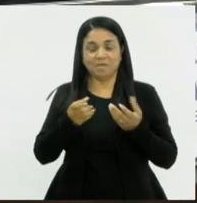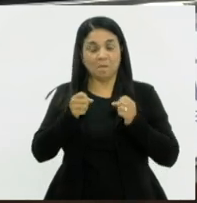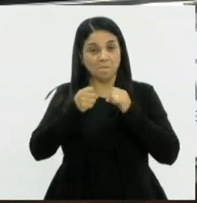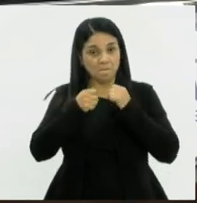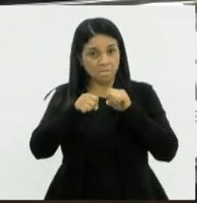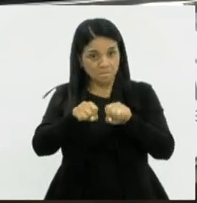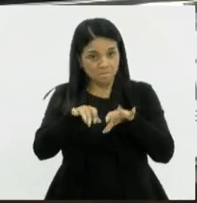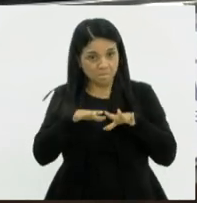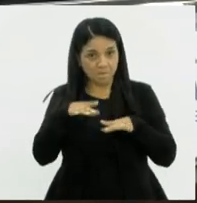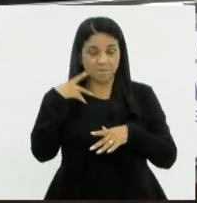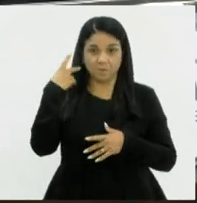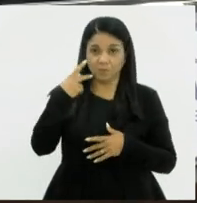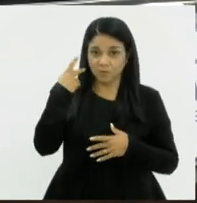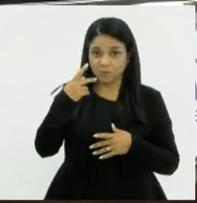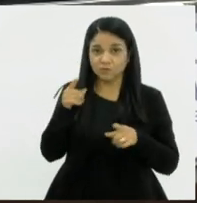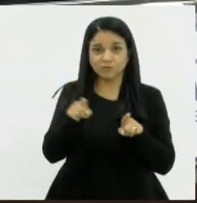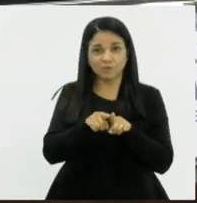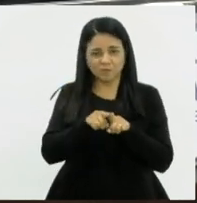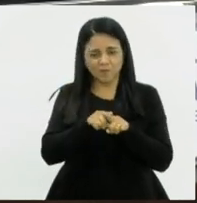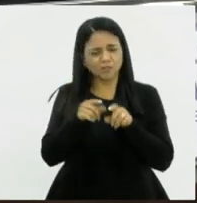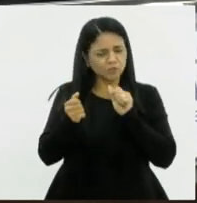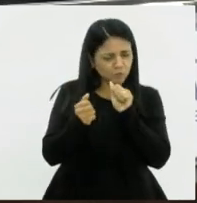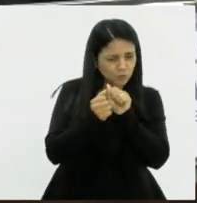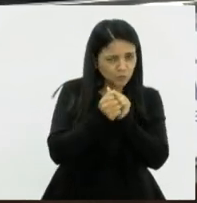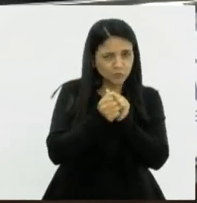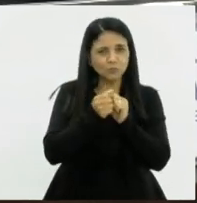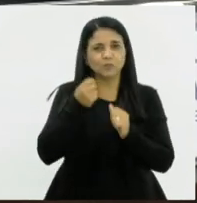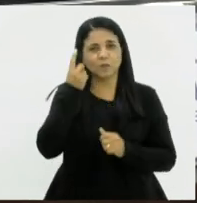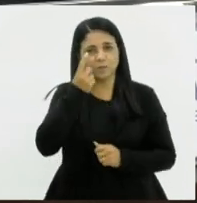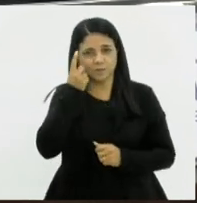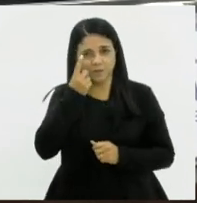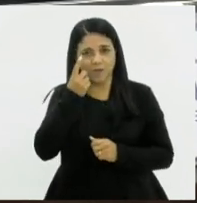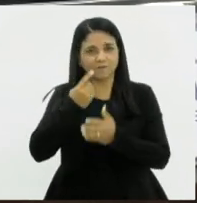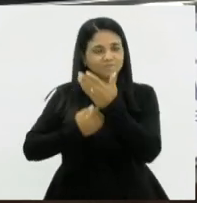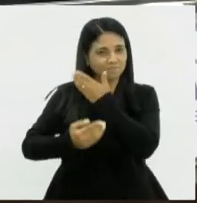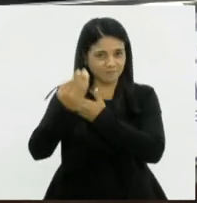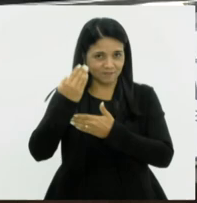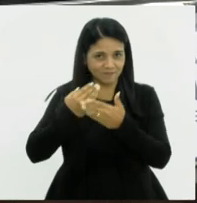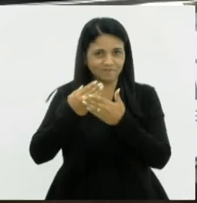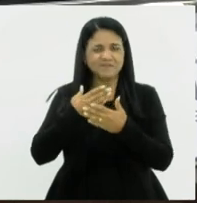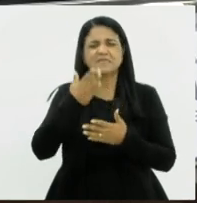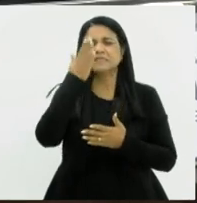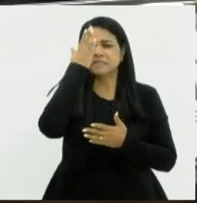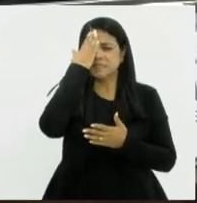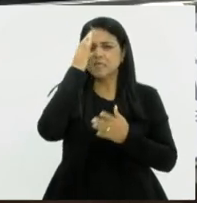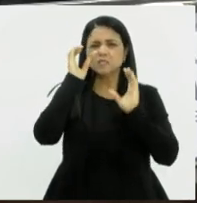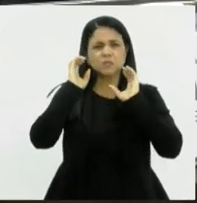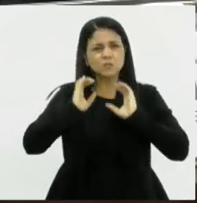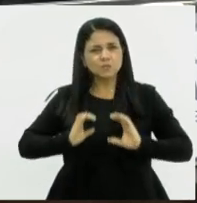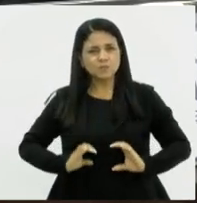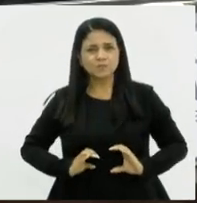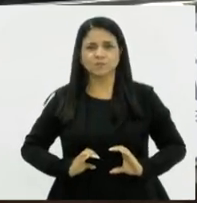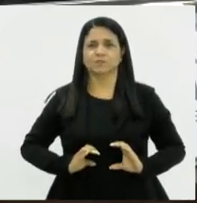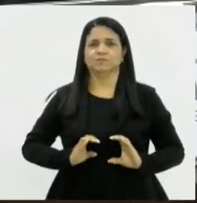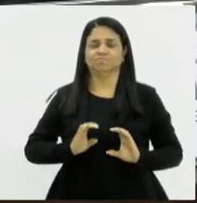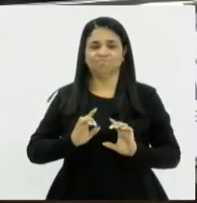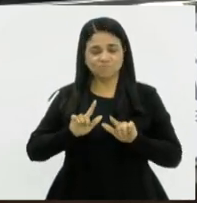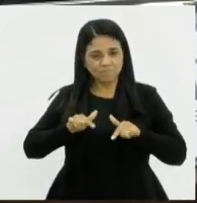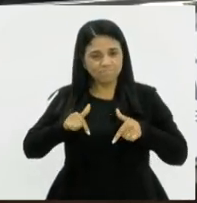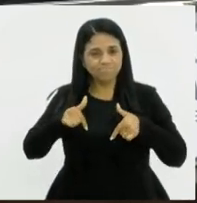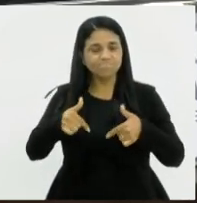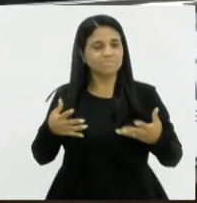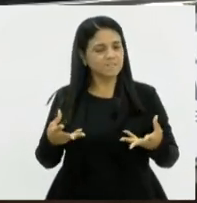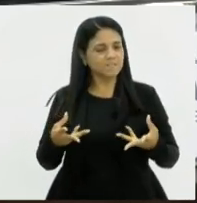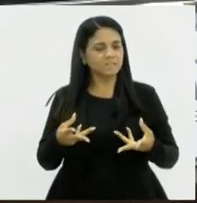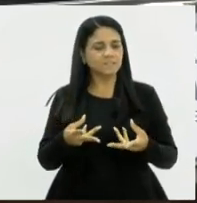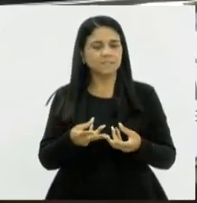parlamentar que tivemos também junto aqui, fomos deputados juntos, eu sei do seu comportamento, da sua postura, da sua